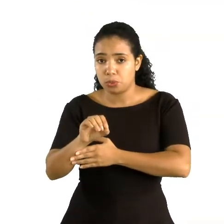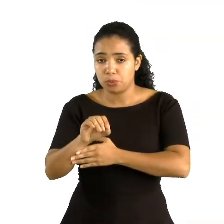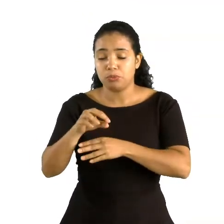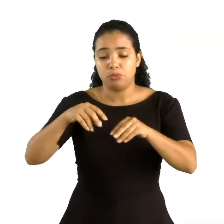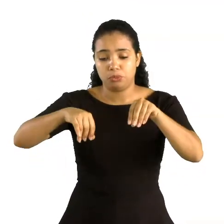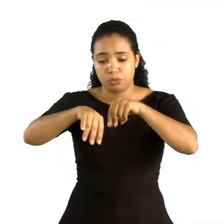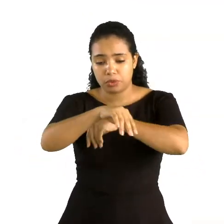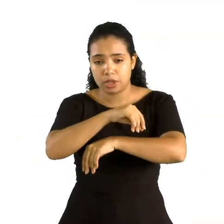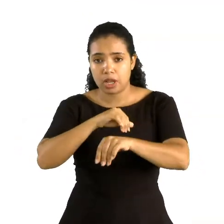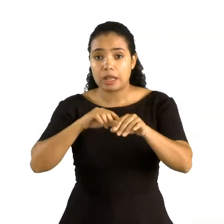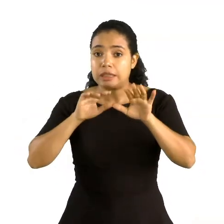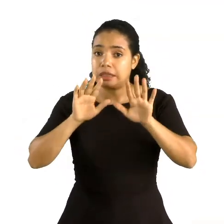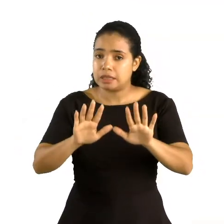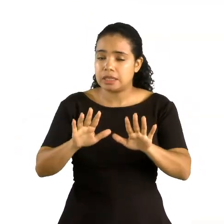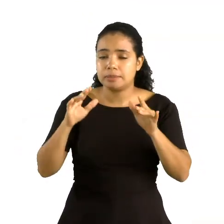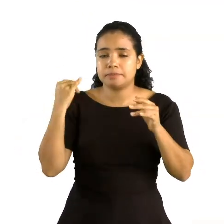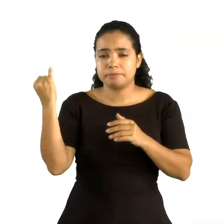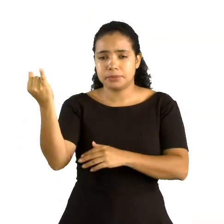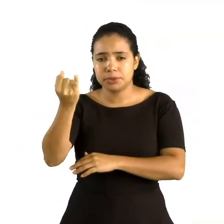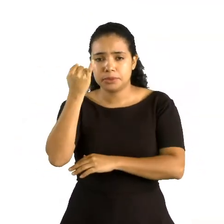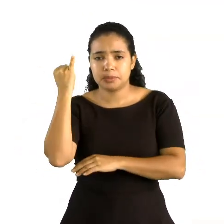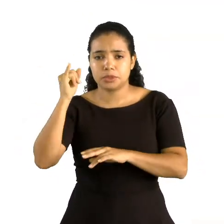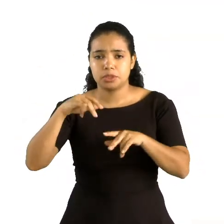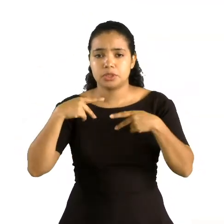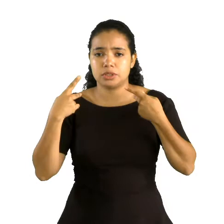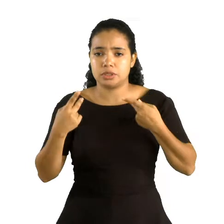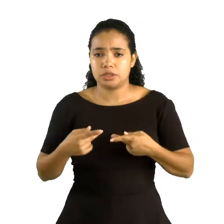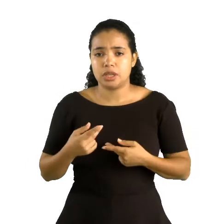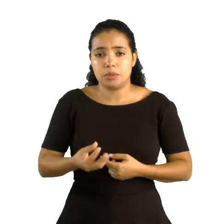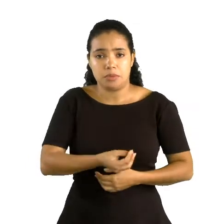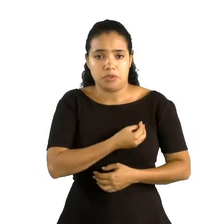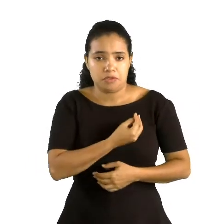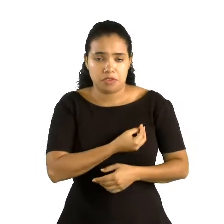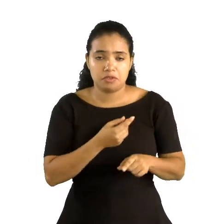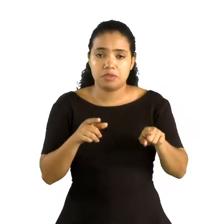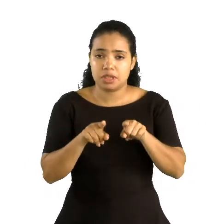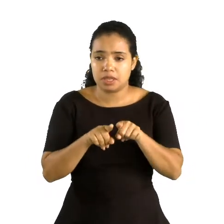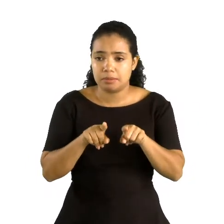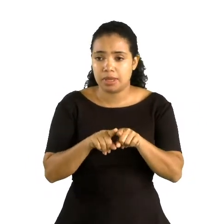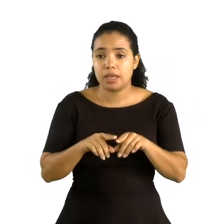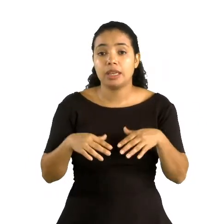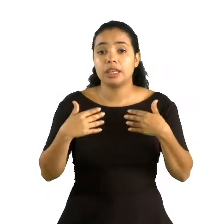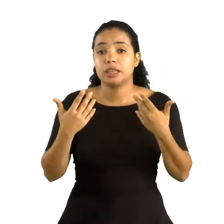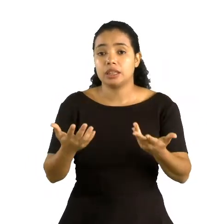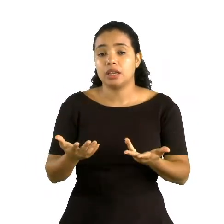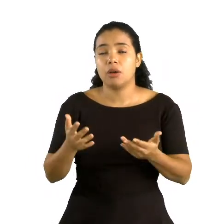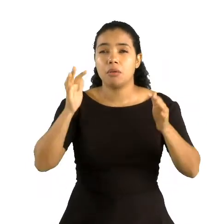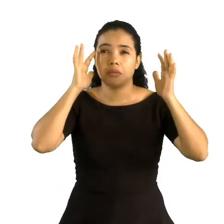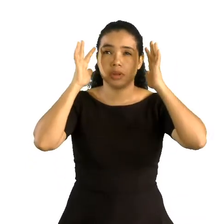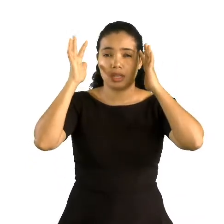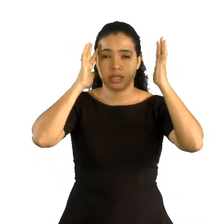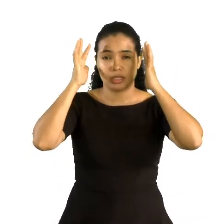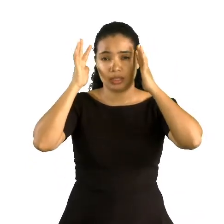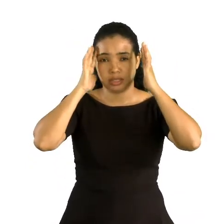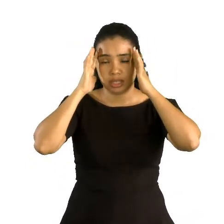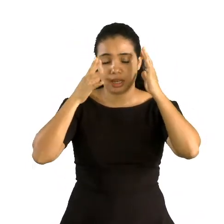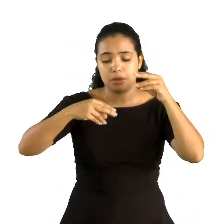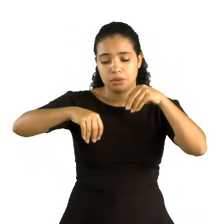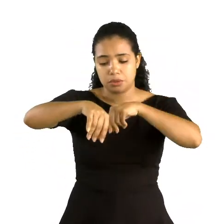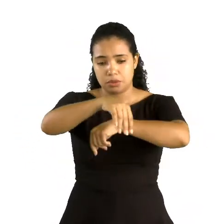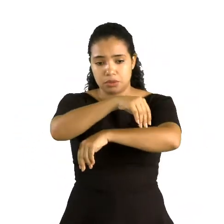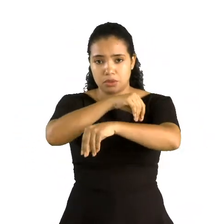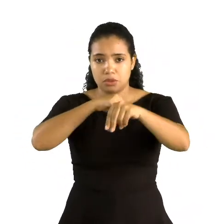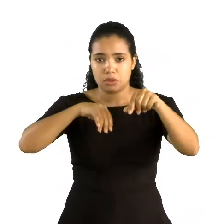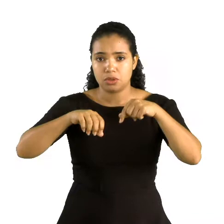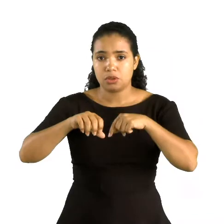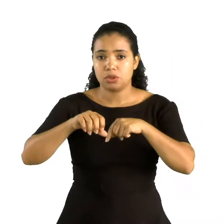ele é muito importante, tanto para o ser humano quanto para os seres vivos também, não é? Então, assim, quando a gente pensa nos solos, para